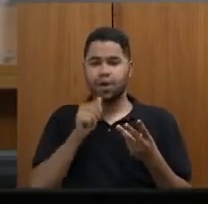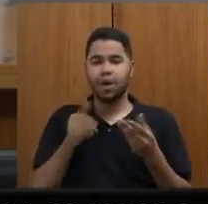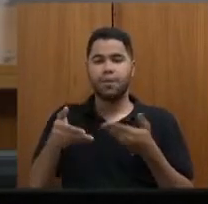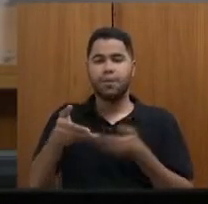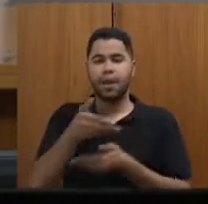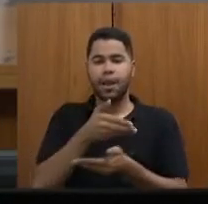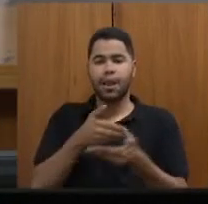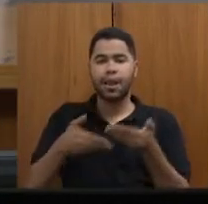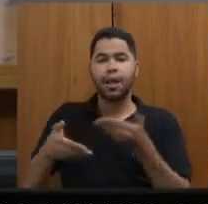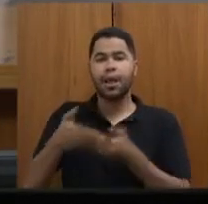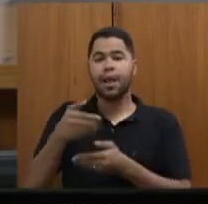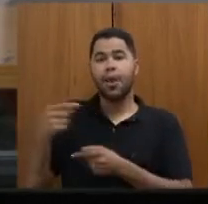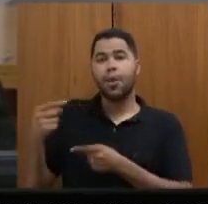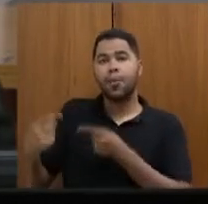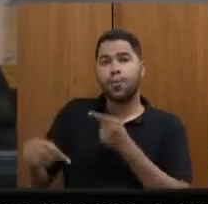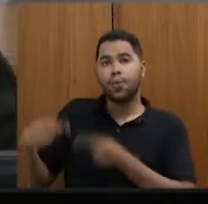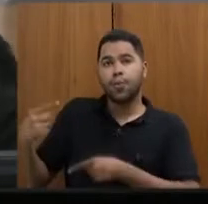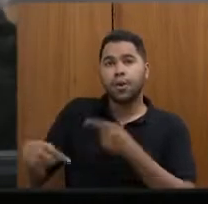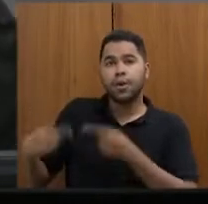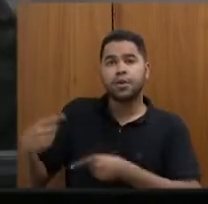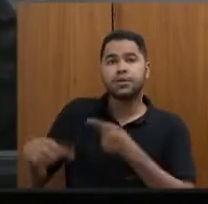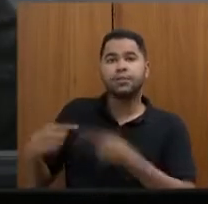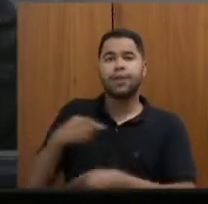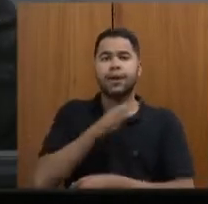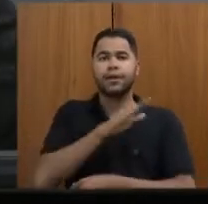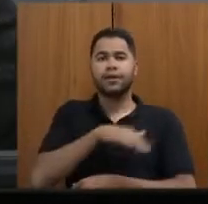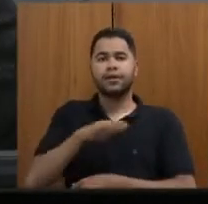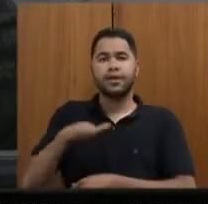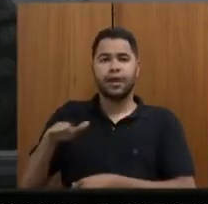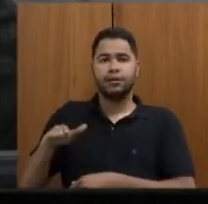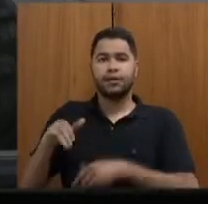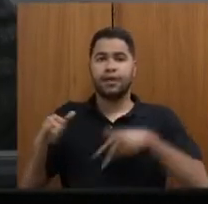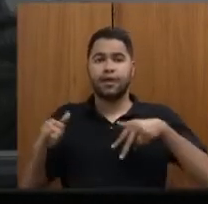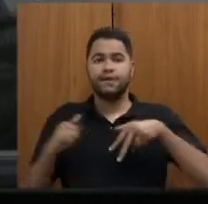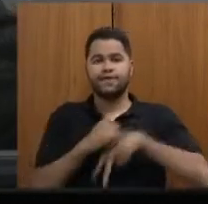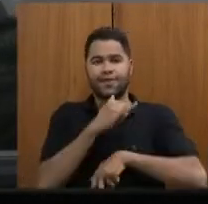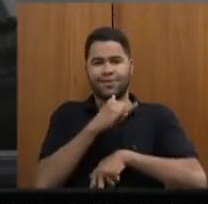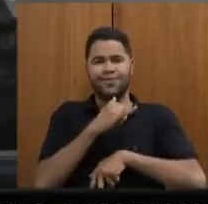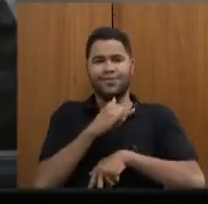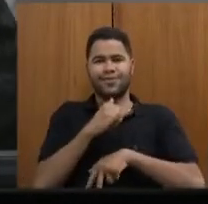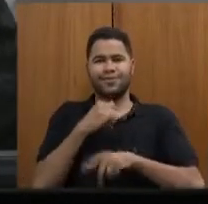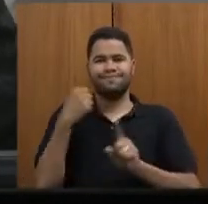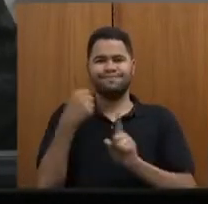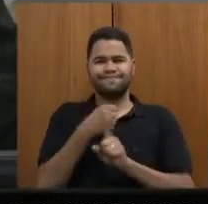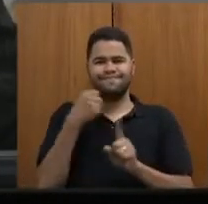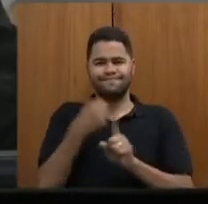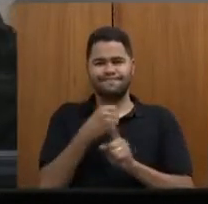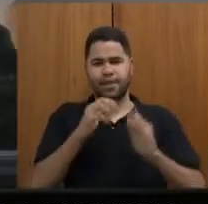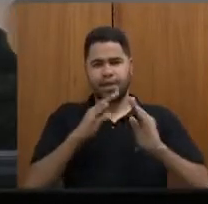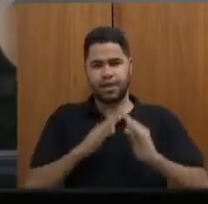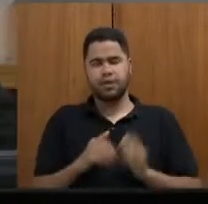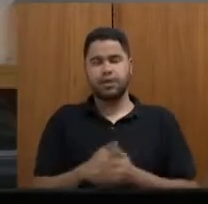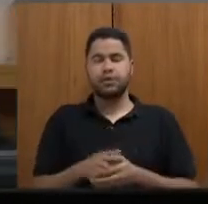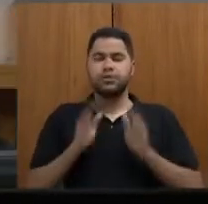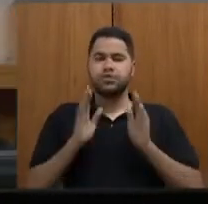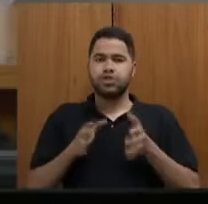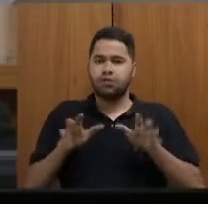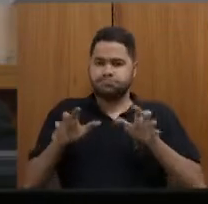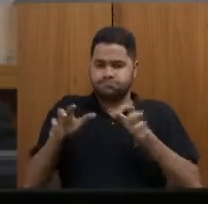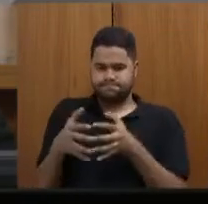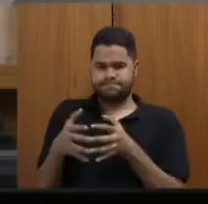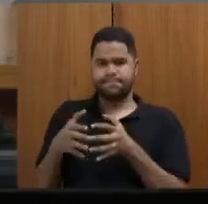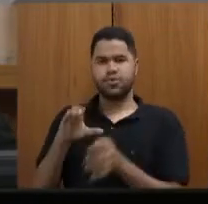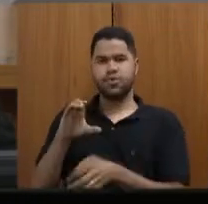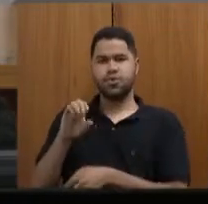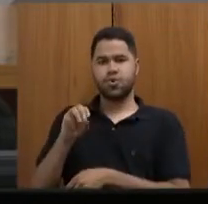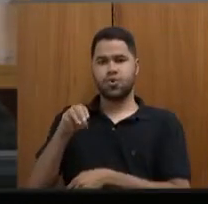construir políticas para as crianças vítimas de violência doméstica. Temos já um comitê, um comitê que